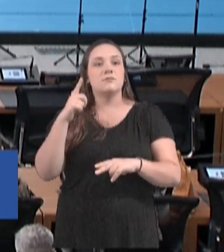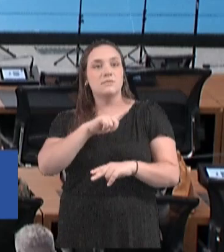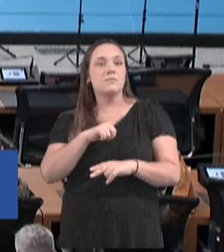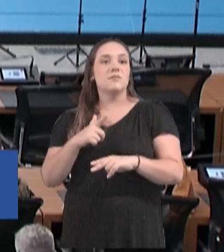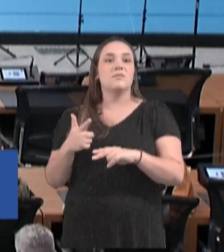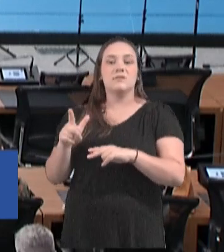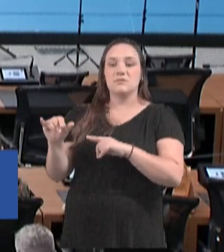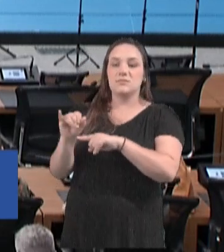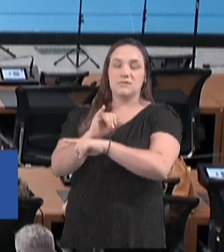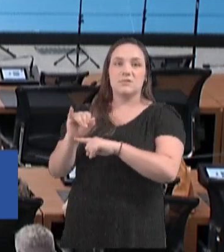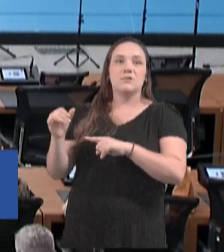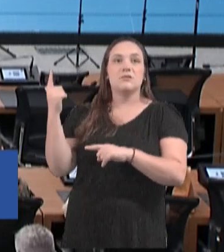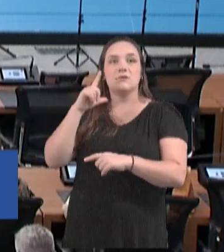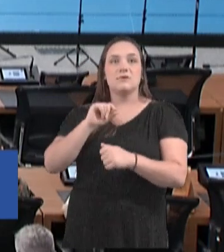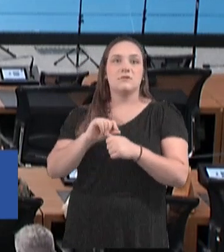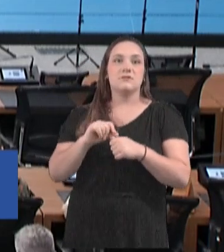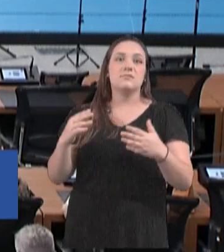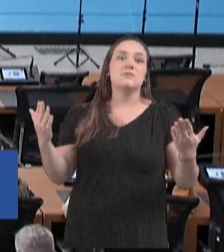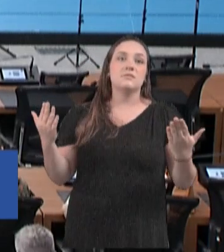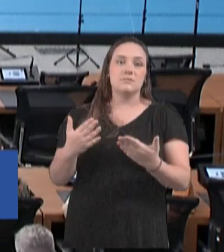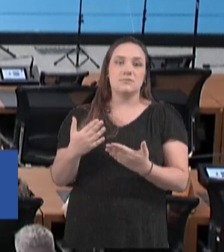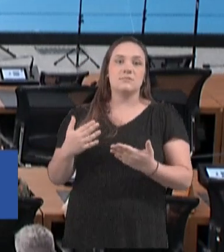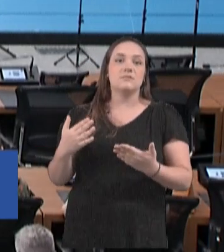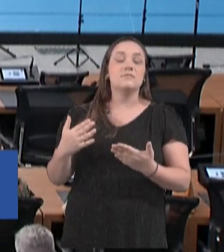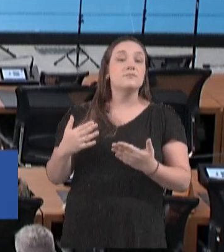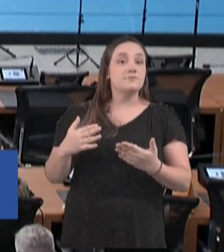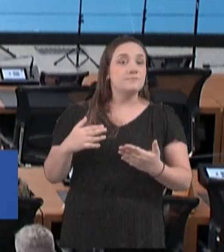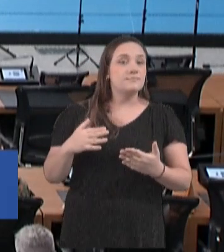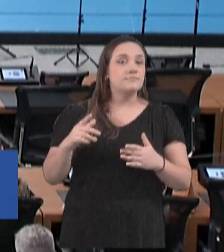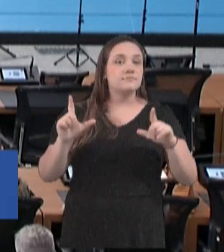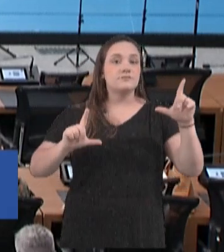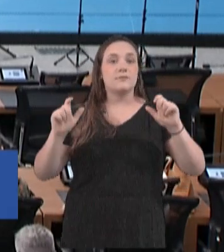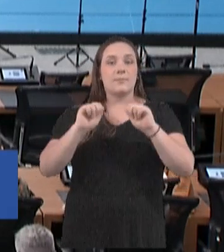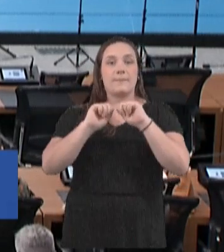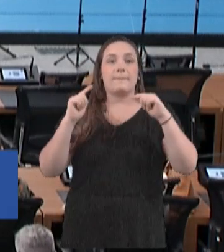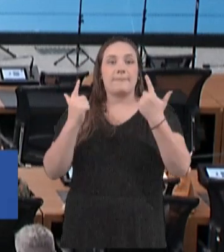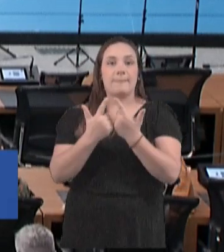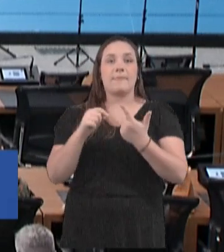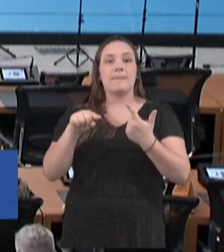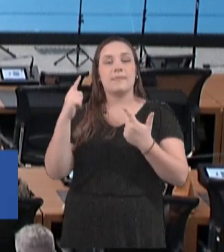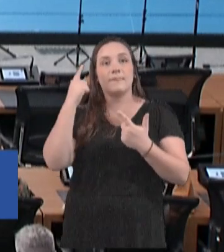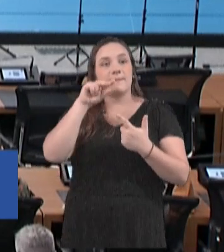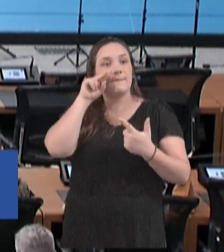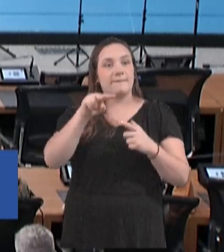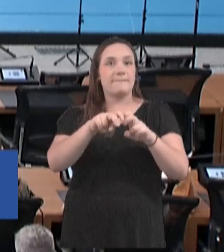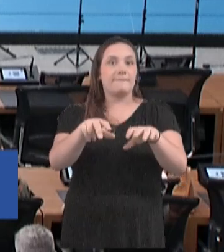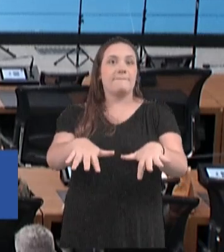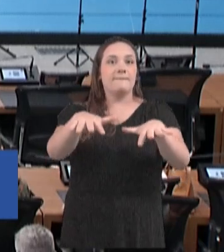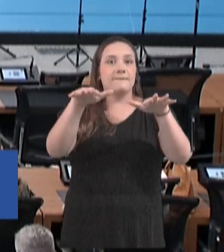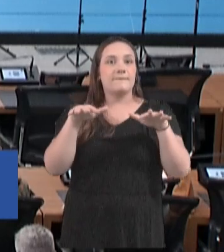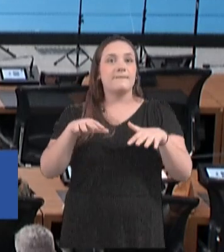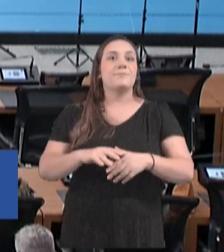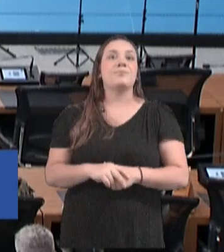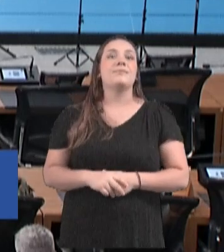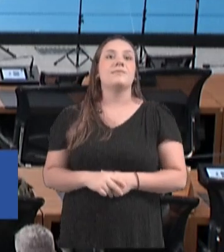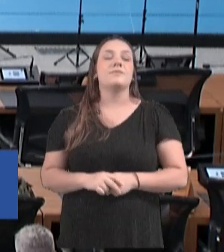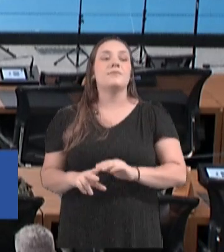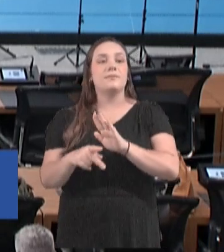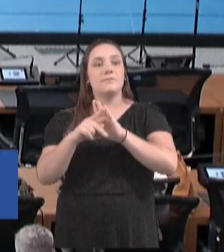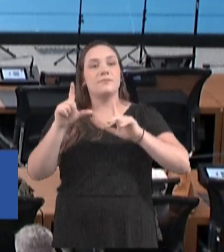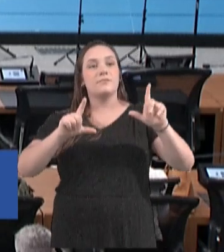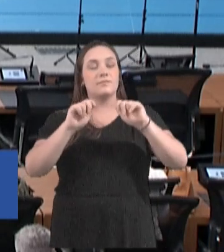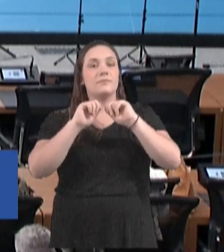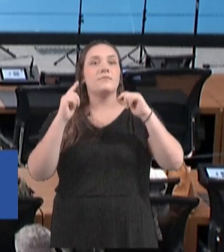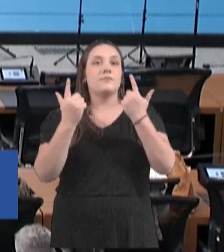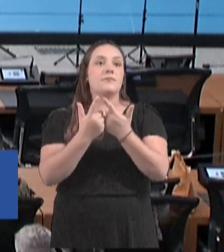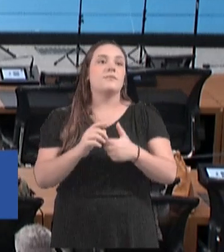outras medidas foram tomadas. Mas agora na nossa transmissão ao vivo aqui da TV Lemes, a gente está lá com imagens do plenário para quem está nos acompanhando pela